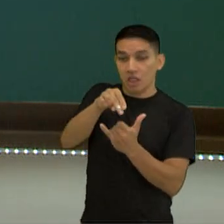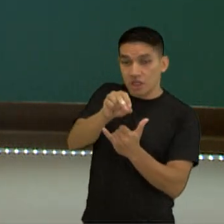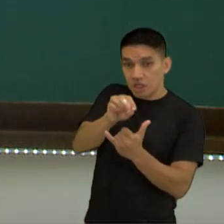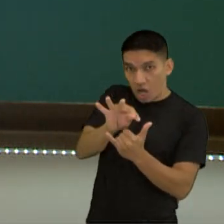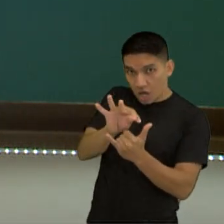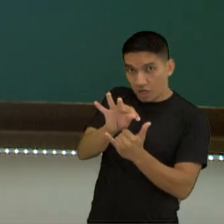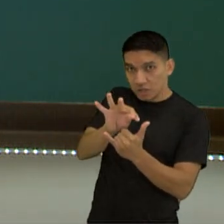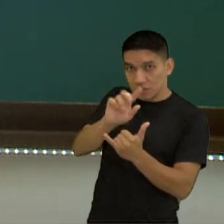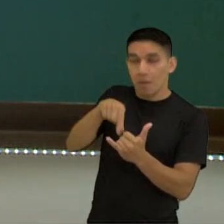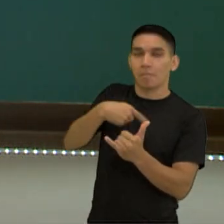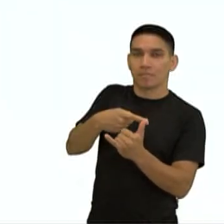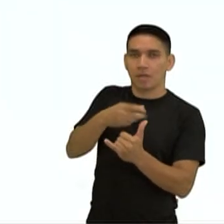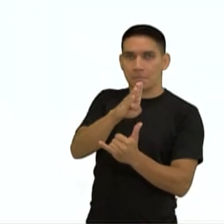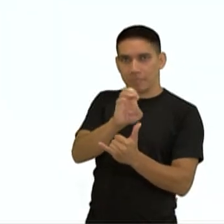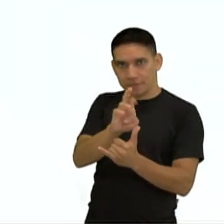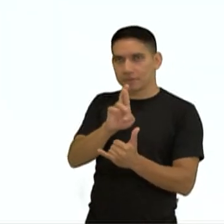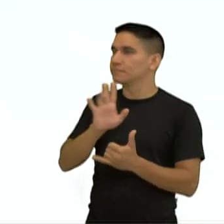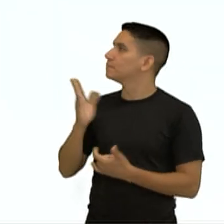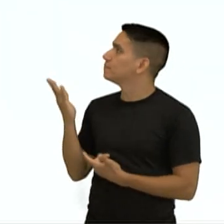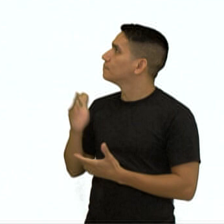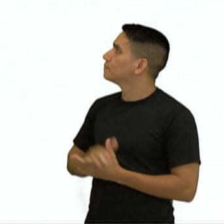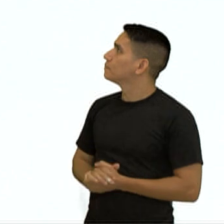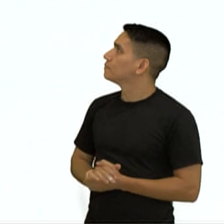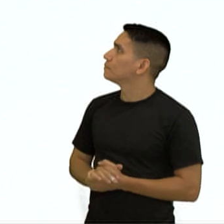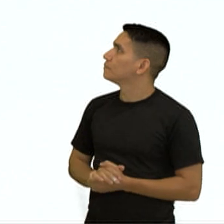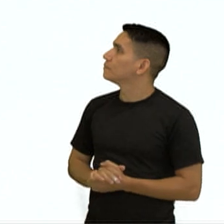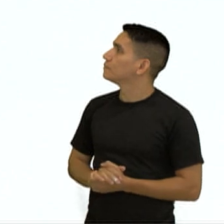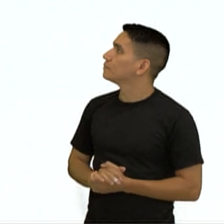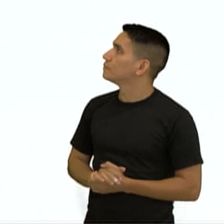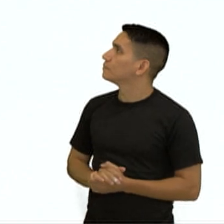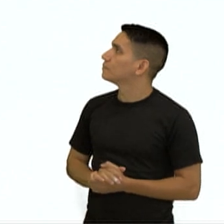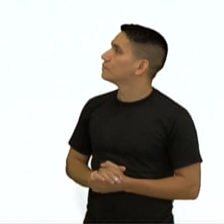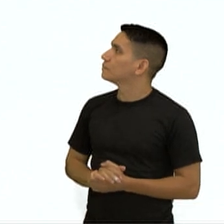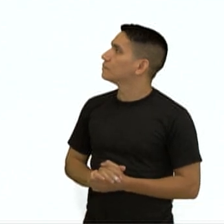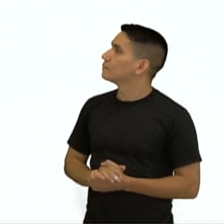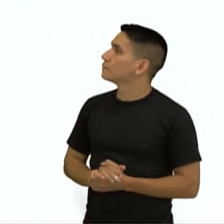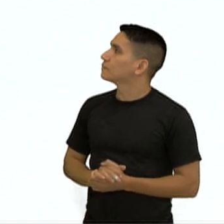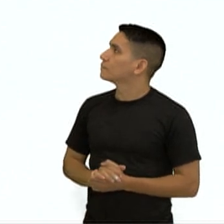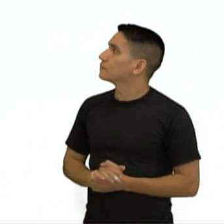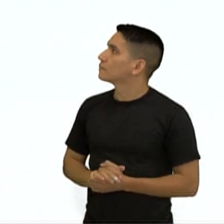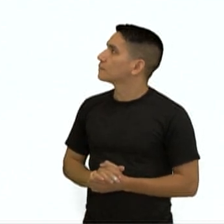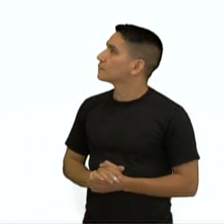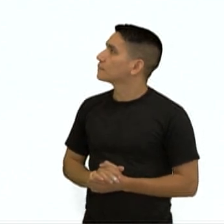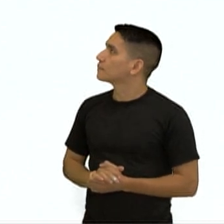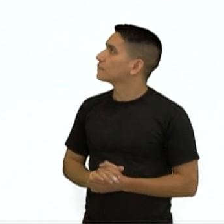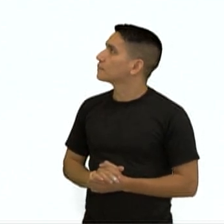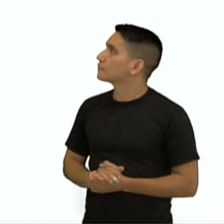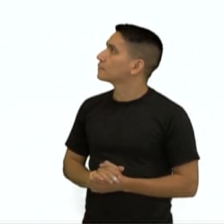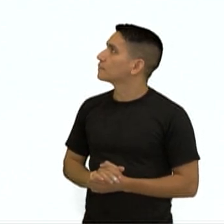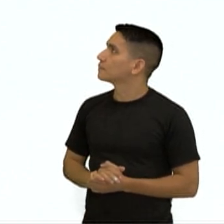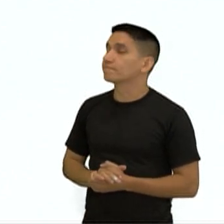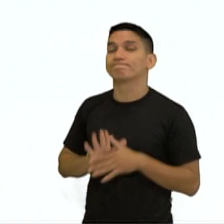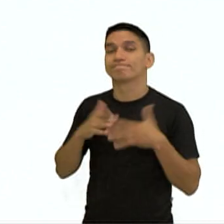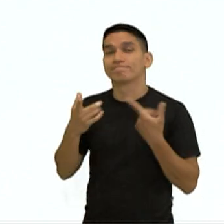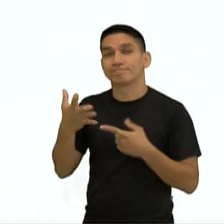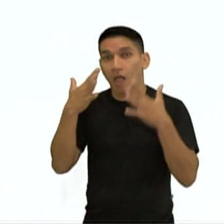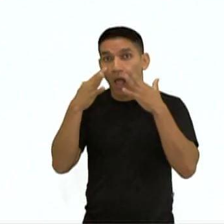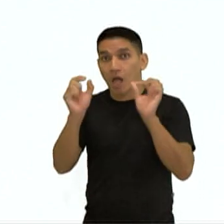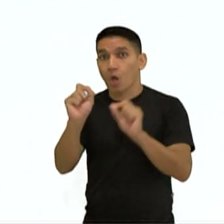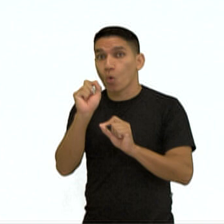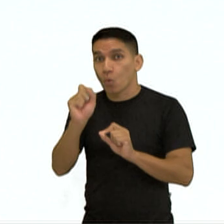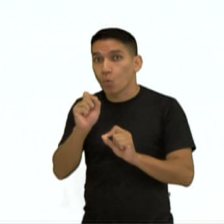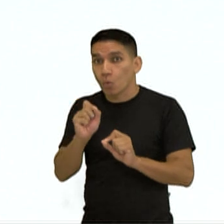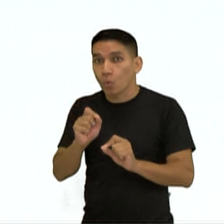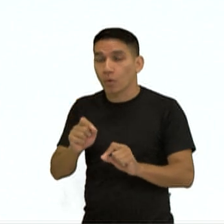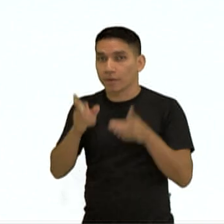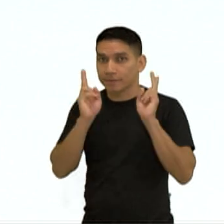is not studying English right now. Or she isn't studying English for the test tomorrow. Então observem que